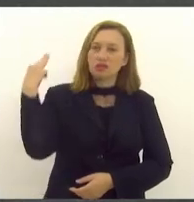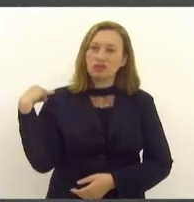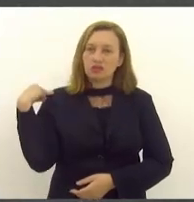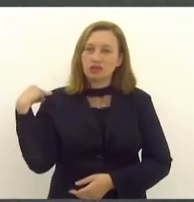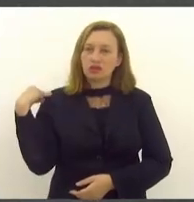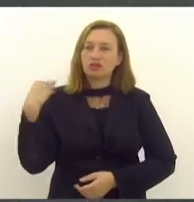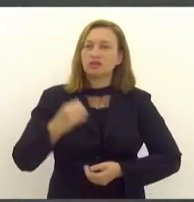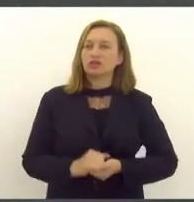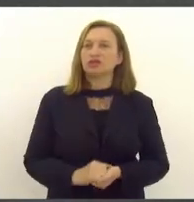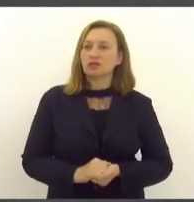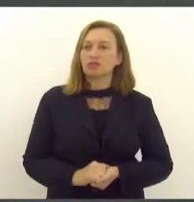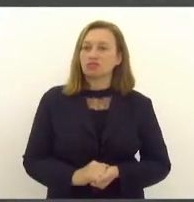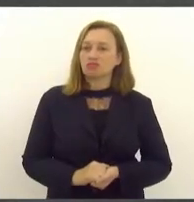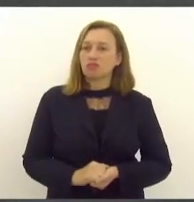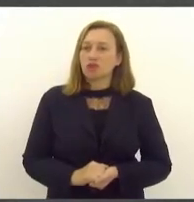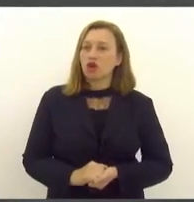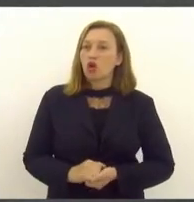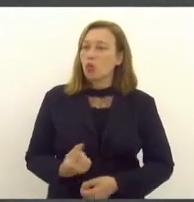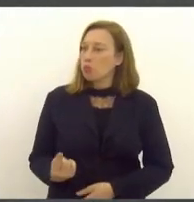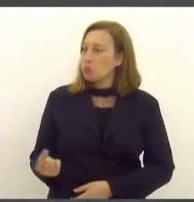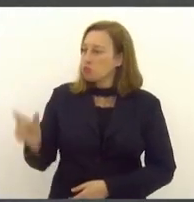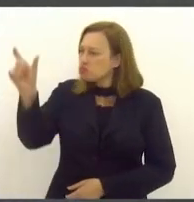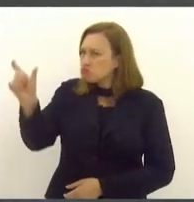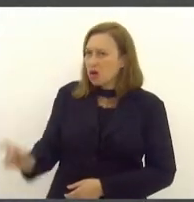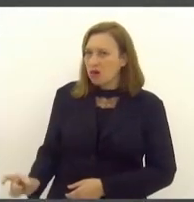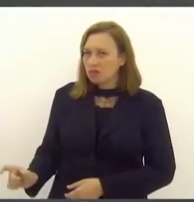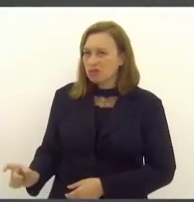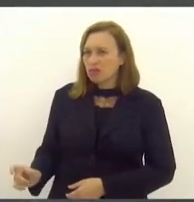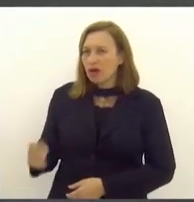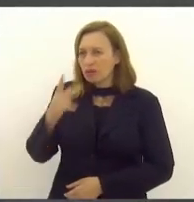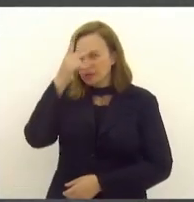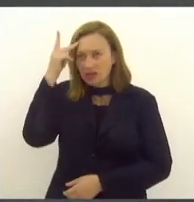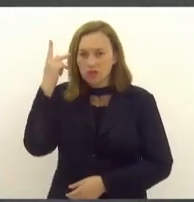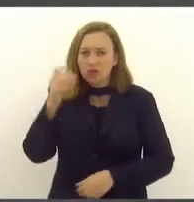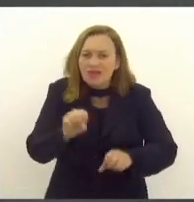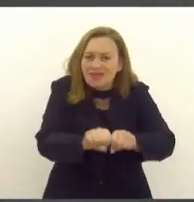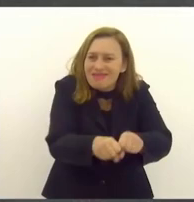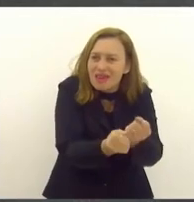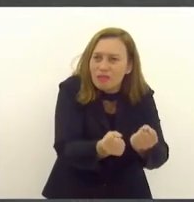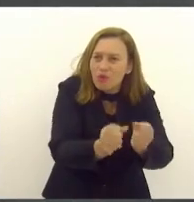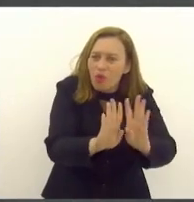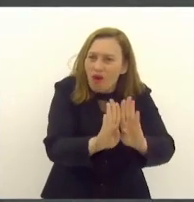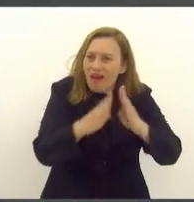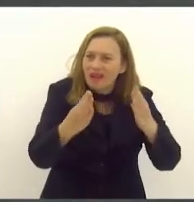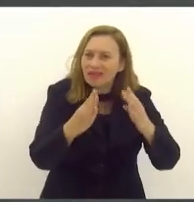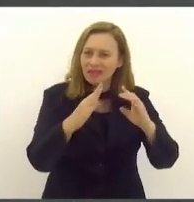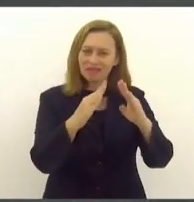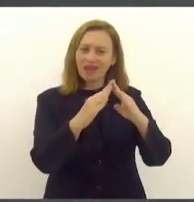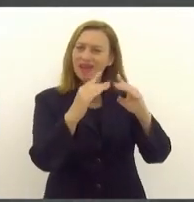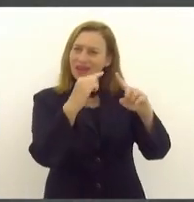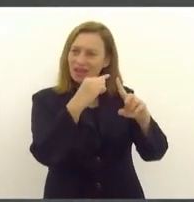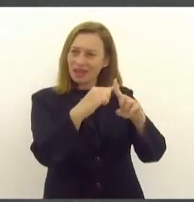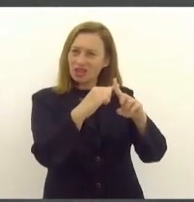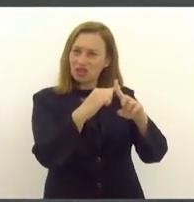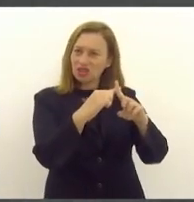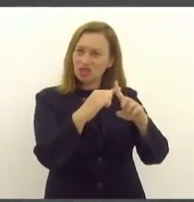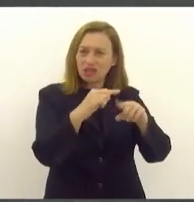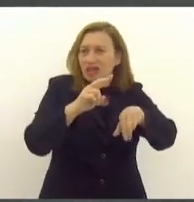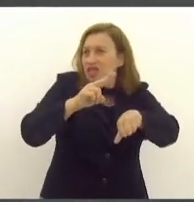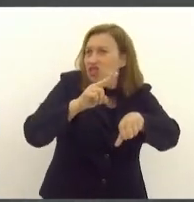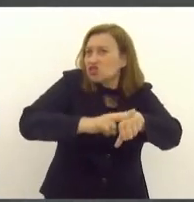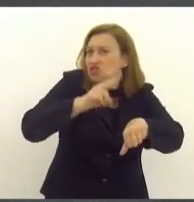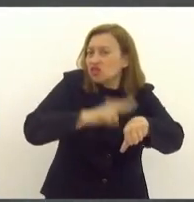um vândalo quebrou a entrada da igreja que é uma entrada de vidro